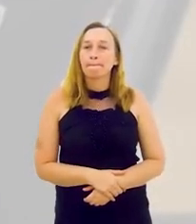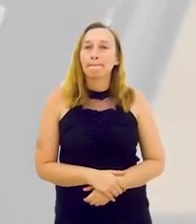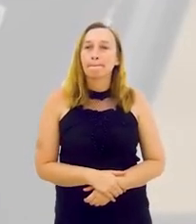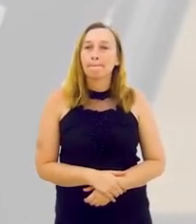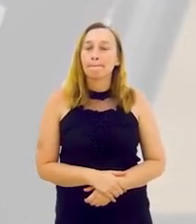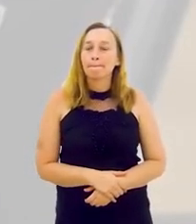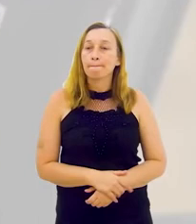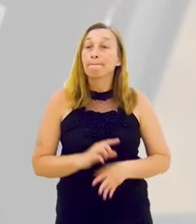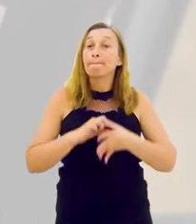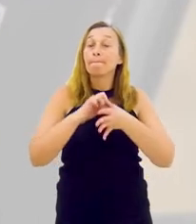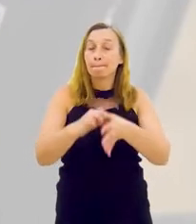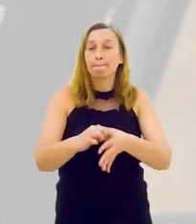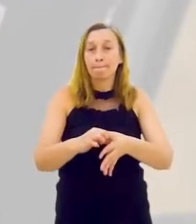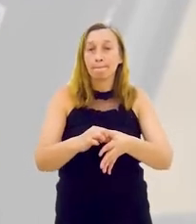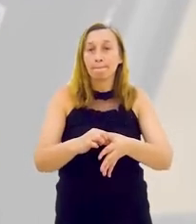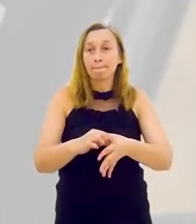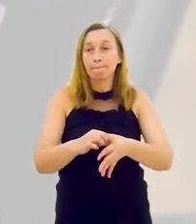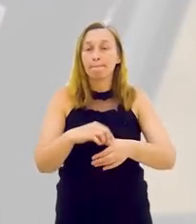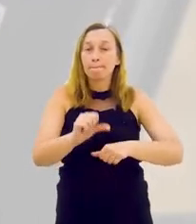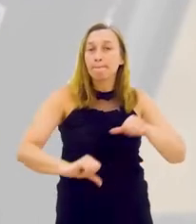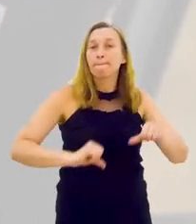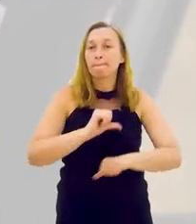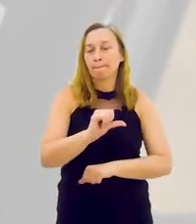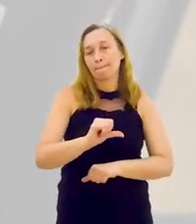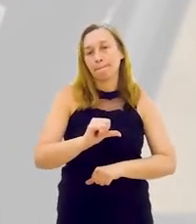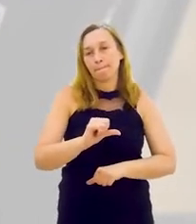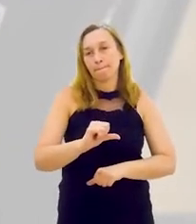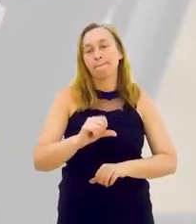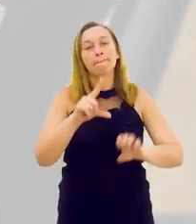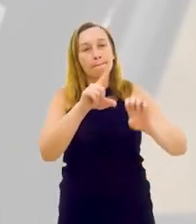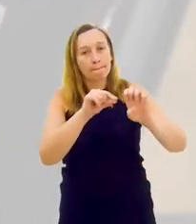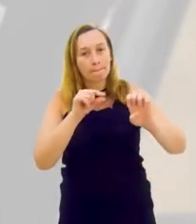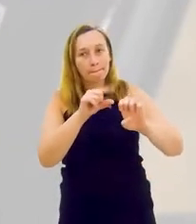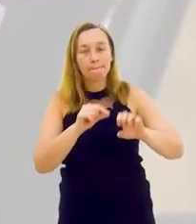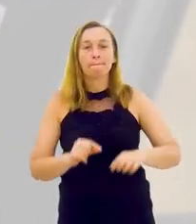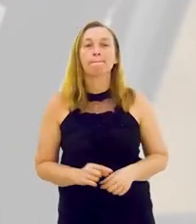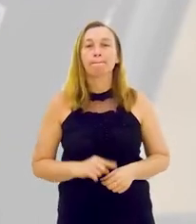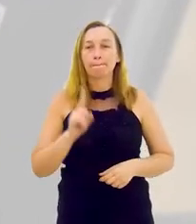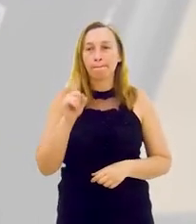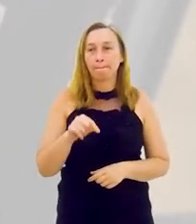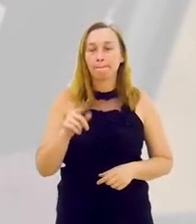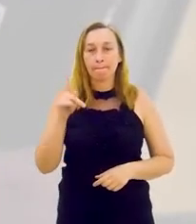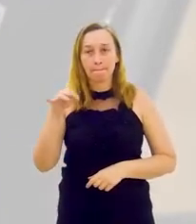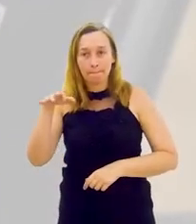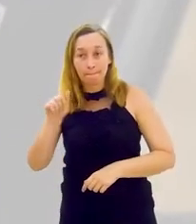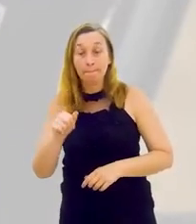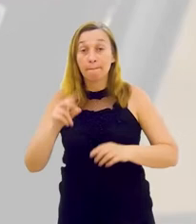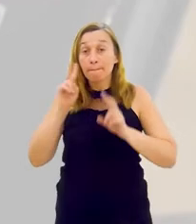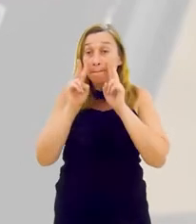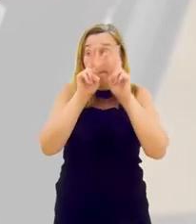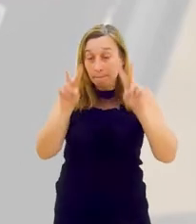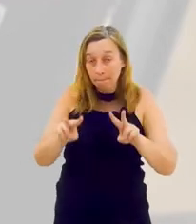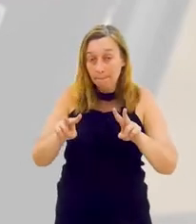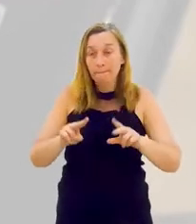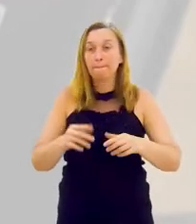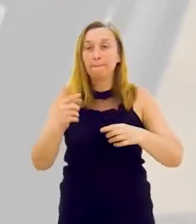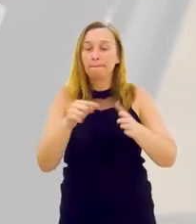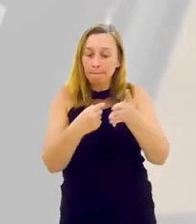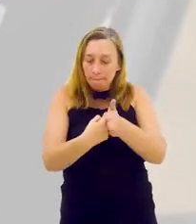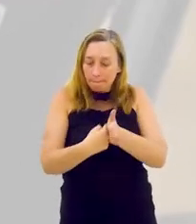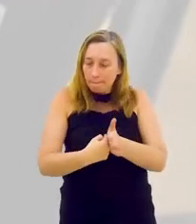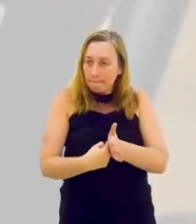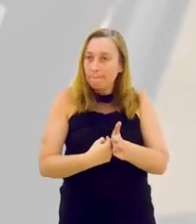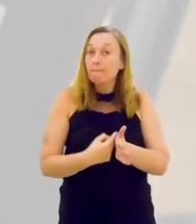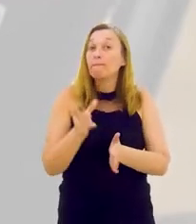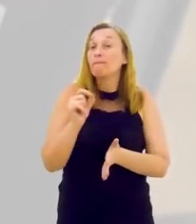seu legislativo como um líder transformador, empreendedor. Essa é a plataforma. E que olhe, faça uma autoavaliação e